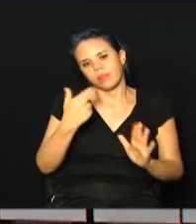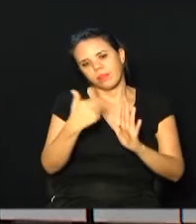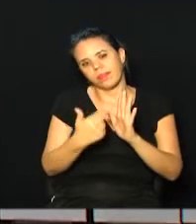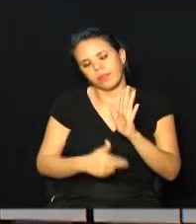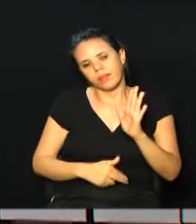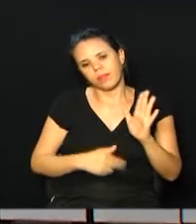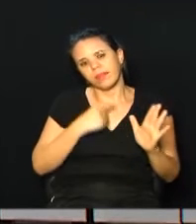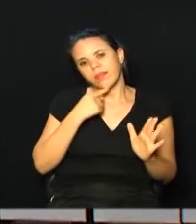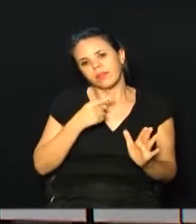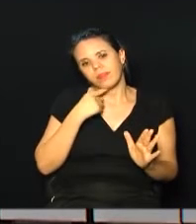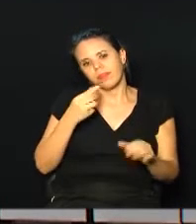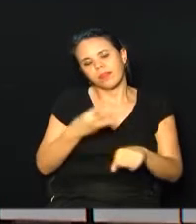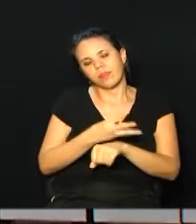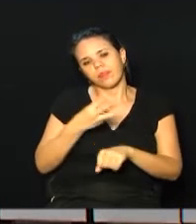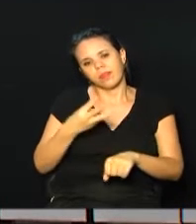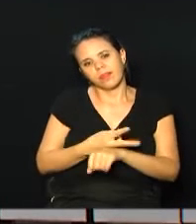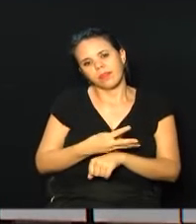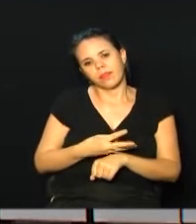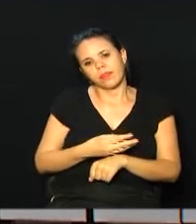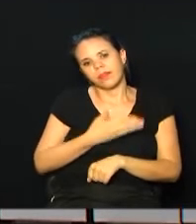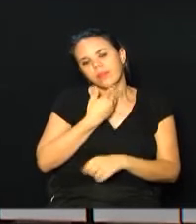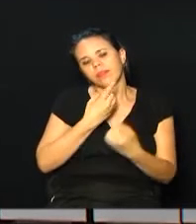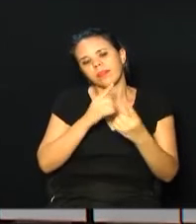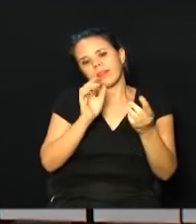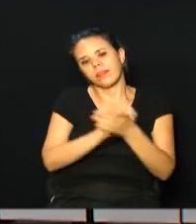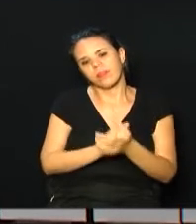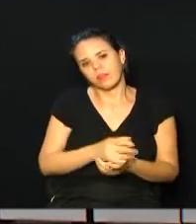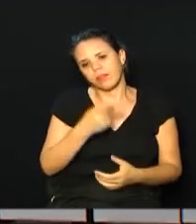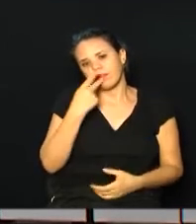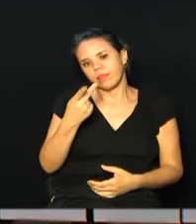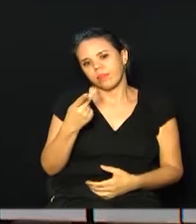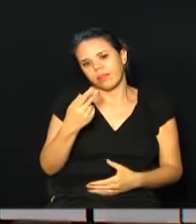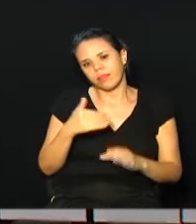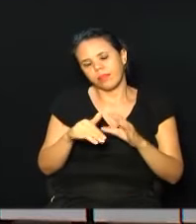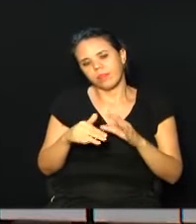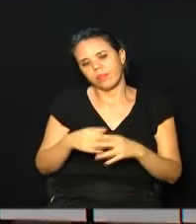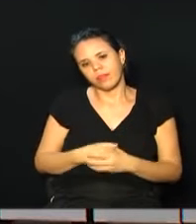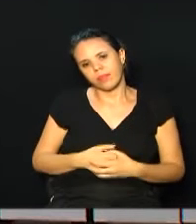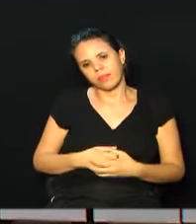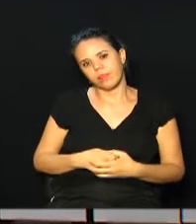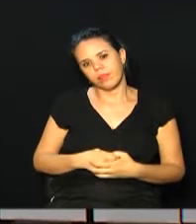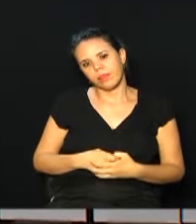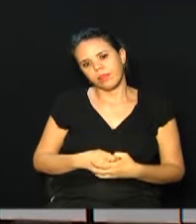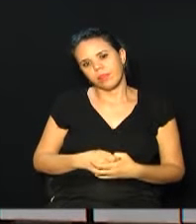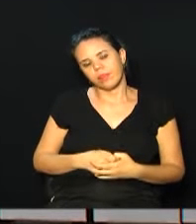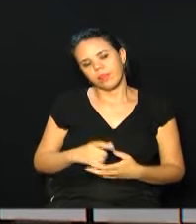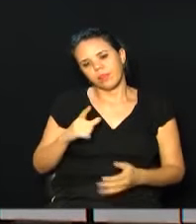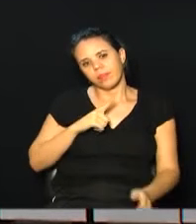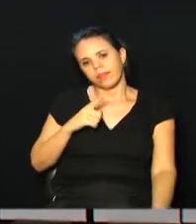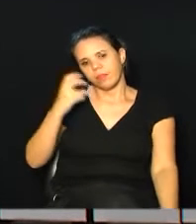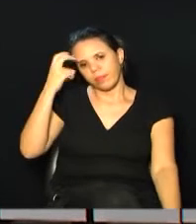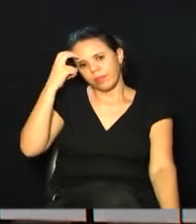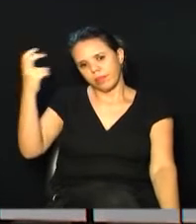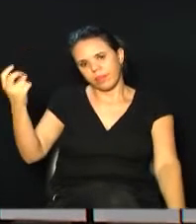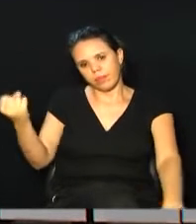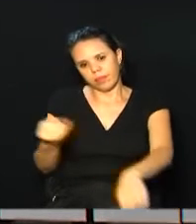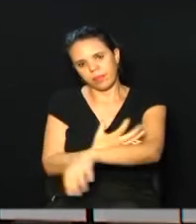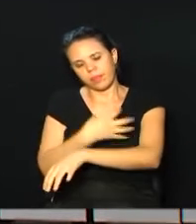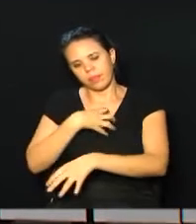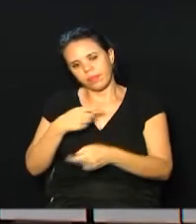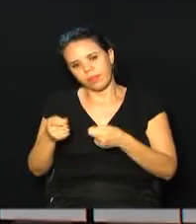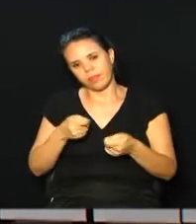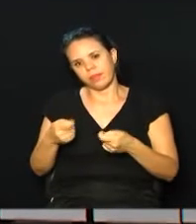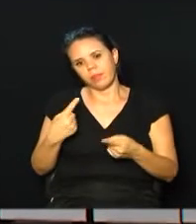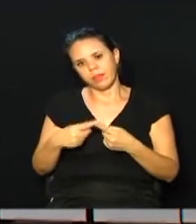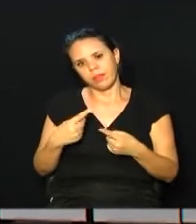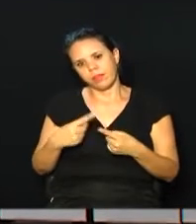algumas mensagens no WhatsApp, comentei com a minha esposa algumas mensagens assim, eu falo, olha, tem que ter uma inteligência emocional muito grande,